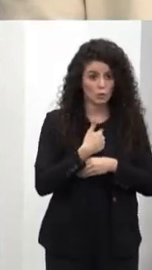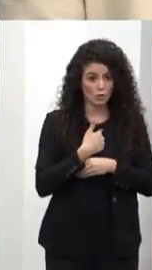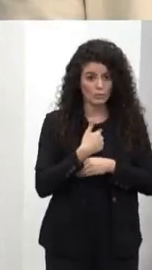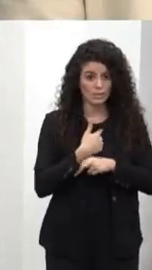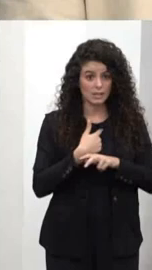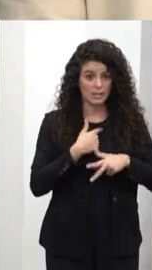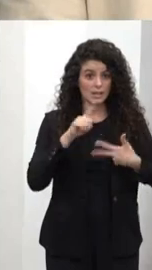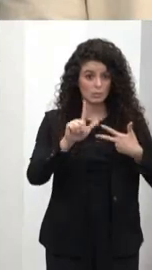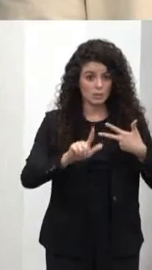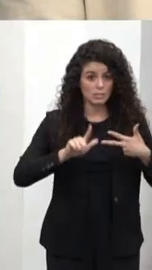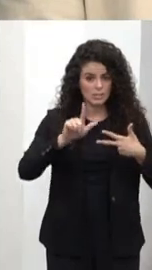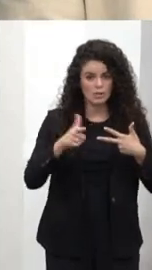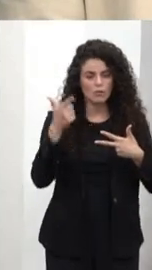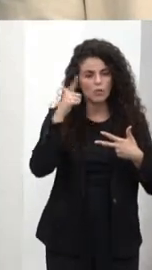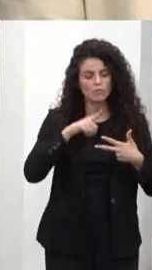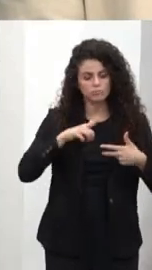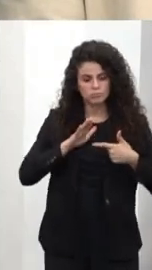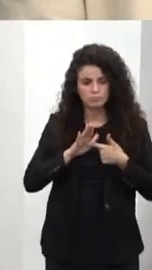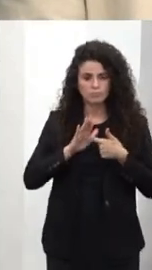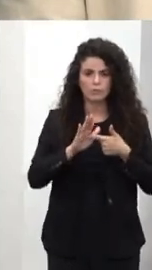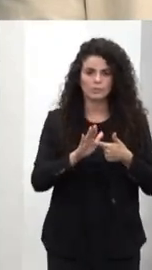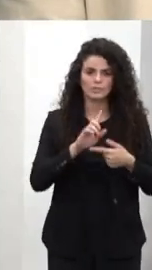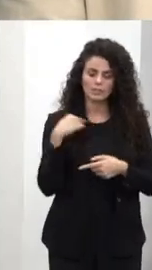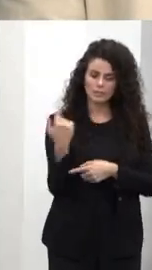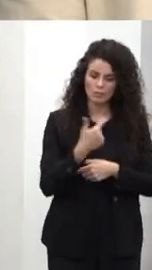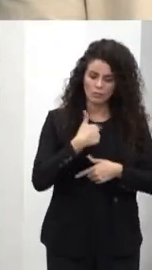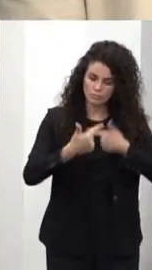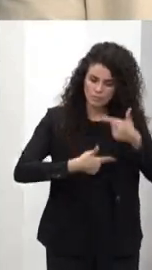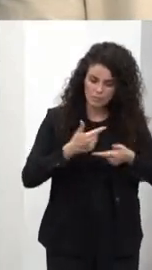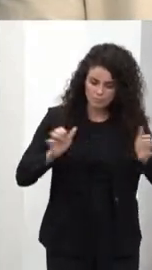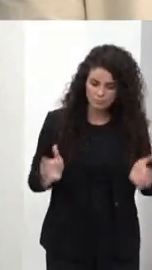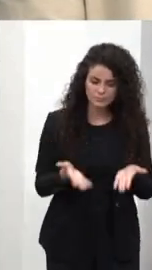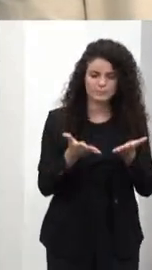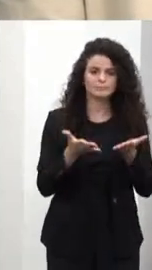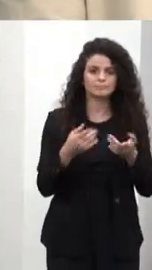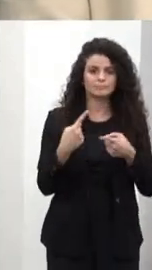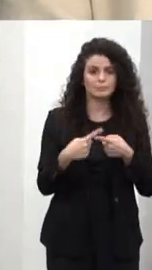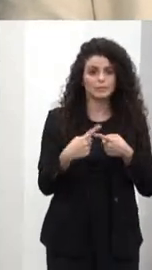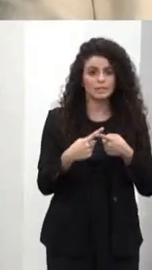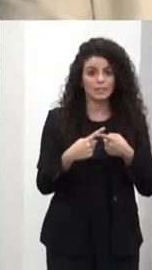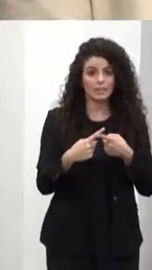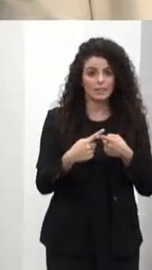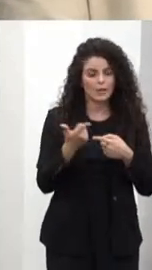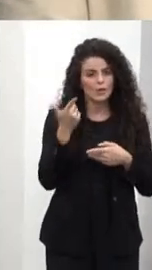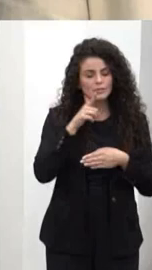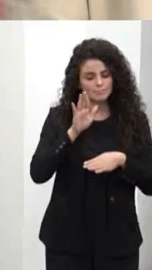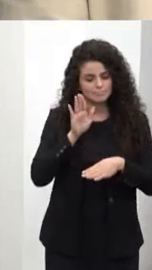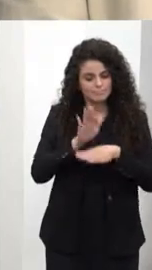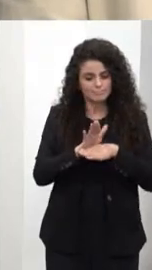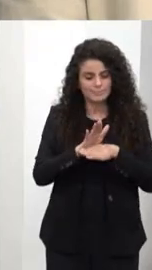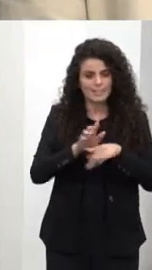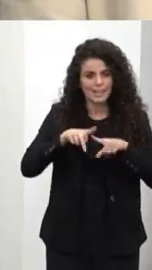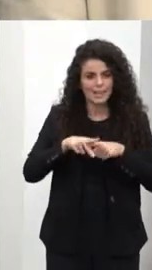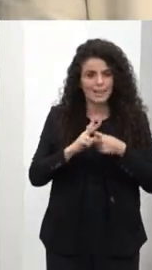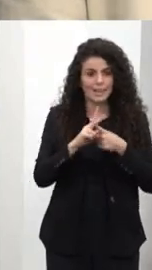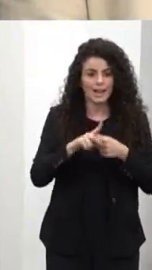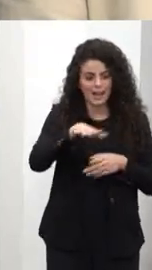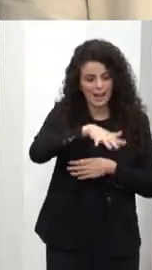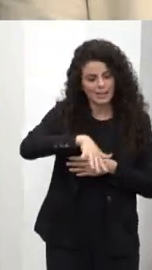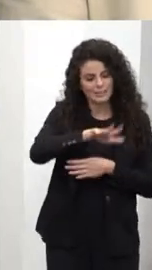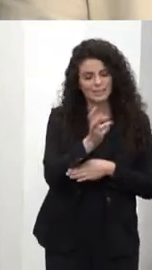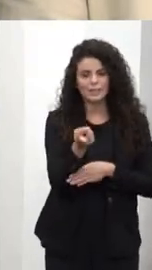protagonista então a comissão teve um papel enorme do ponto de vista da manutenção da pauta da cultura